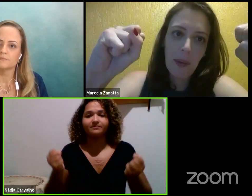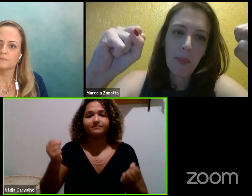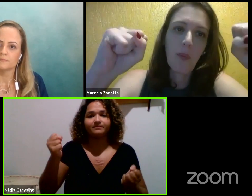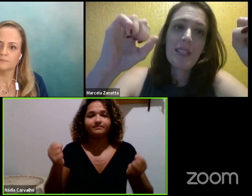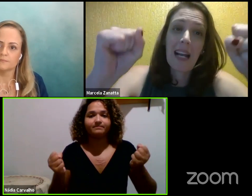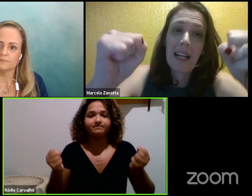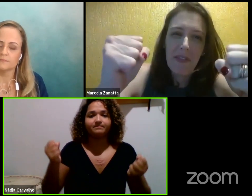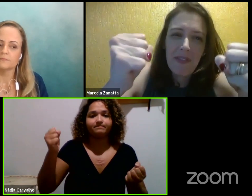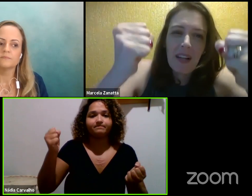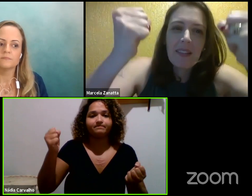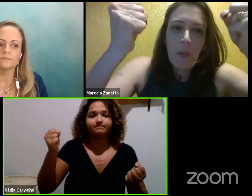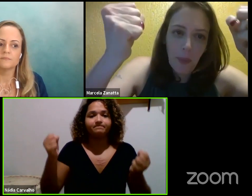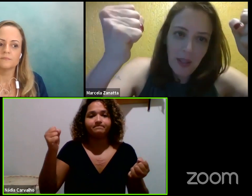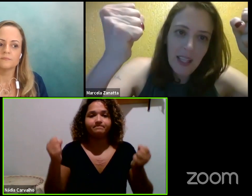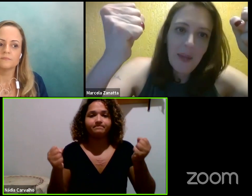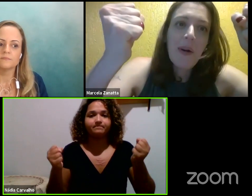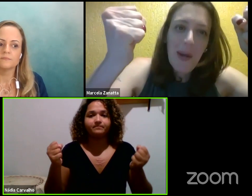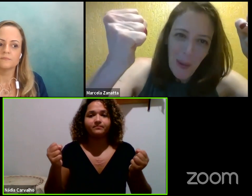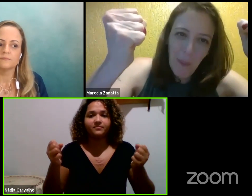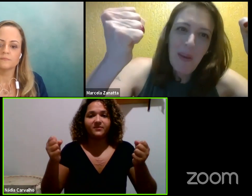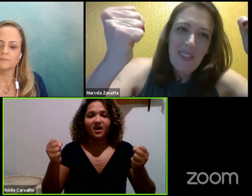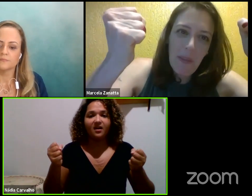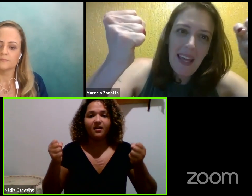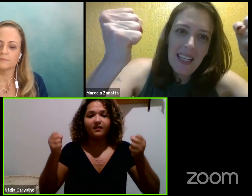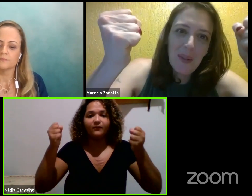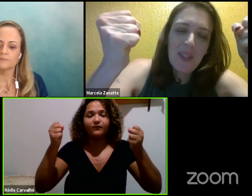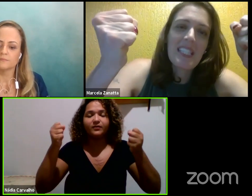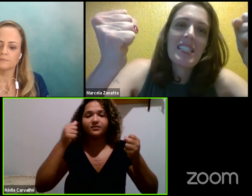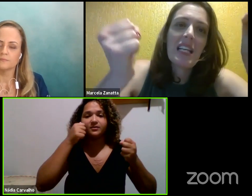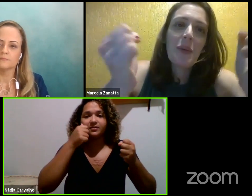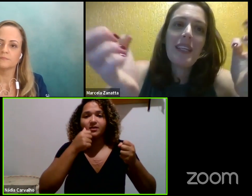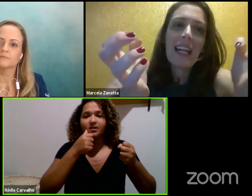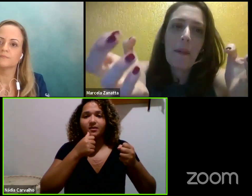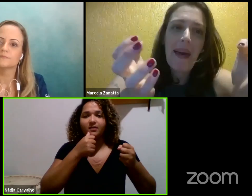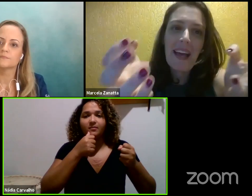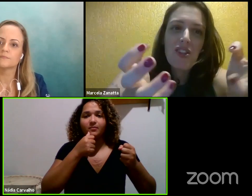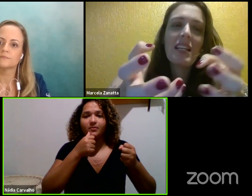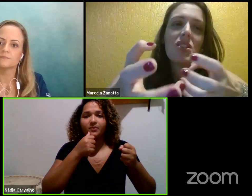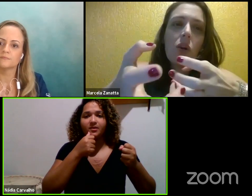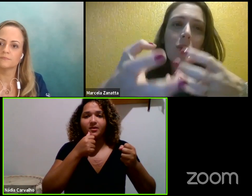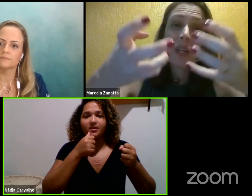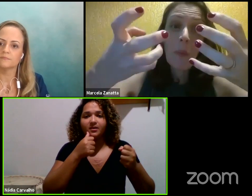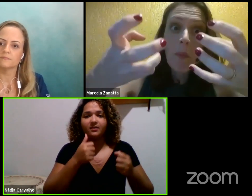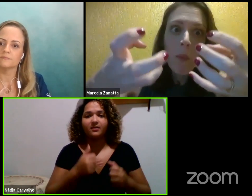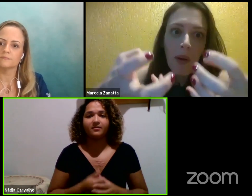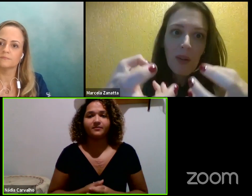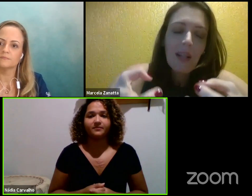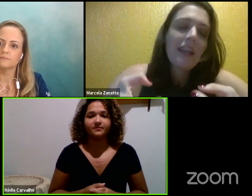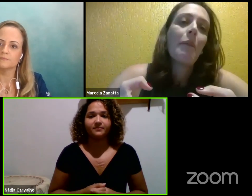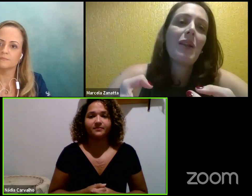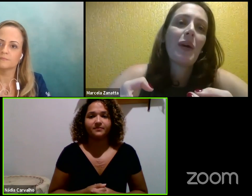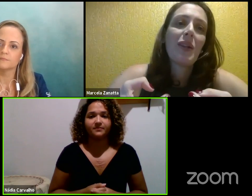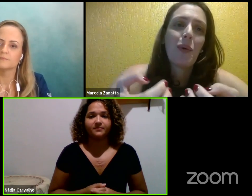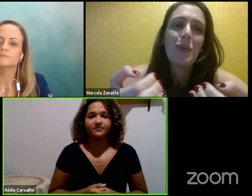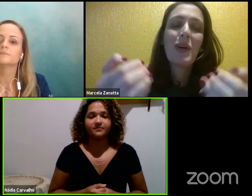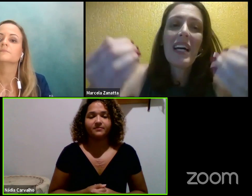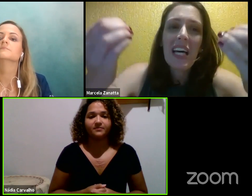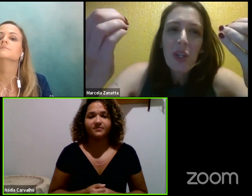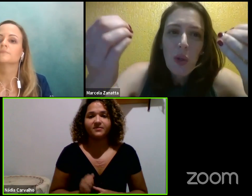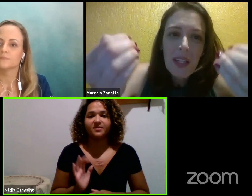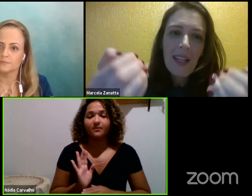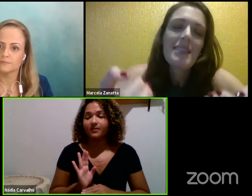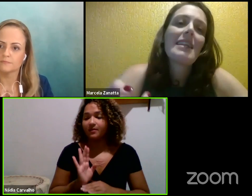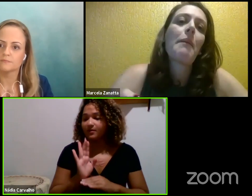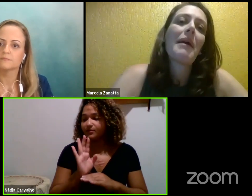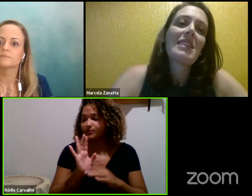barriga com repouso, ela levanta um pouquinho o peso da barriga no tecido e ela mexe ali, soltando muito ligamento redondo